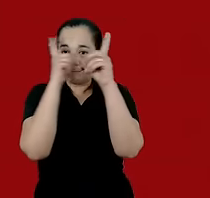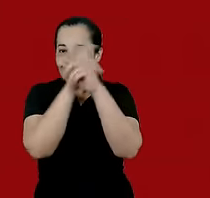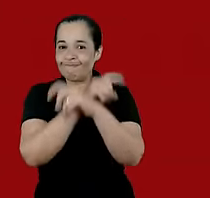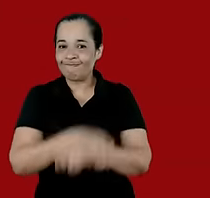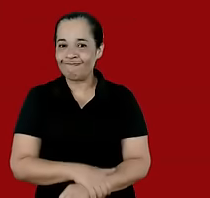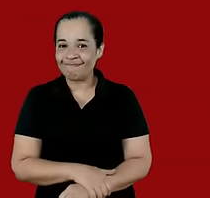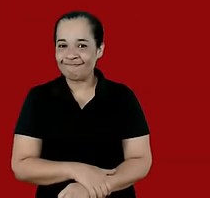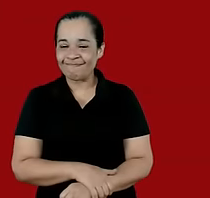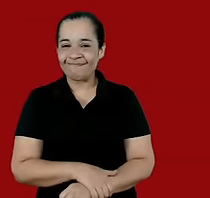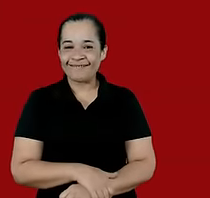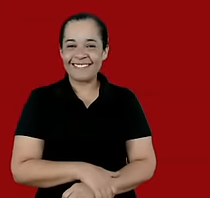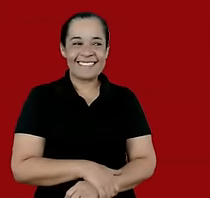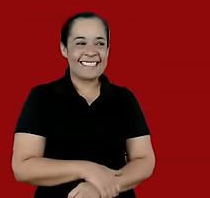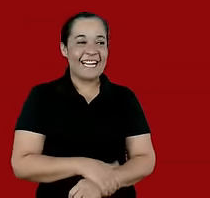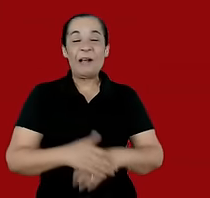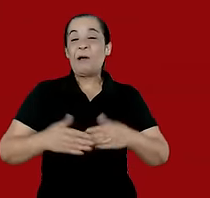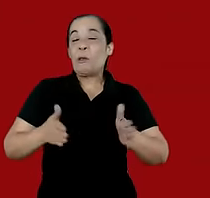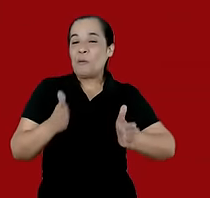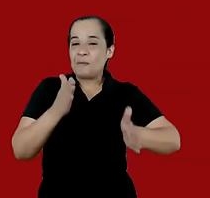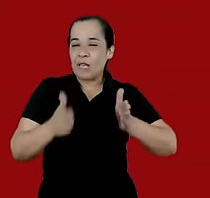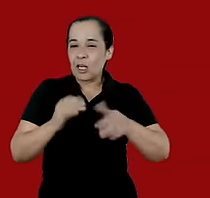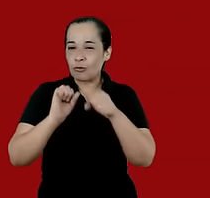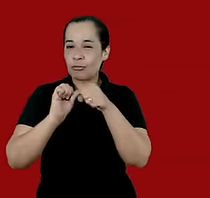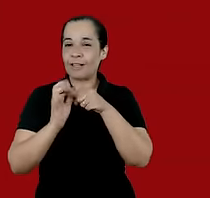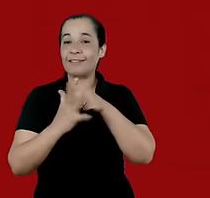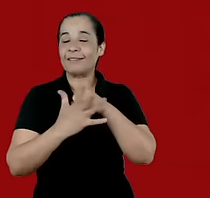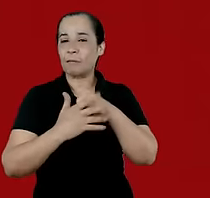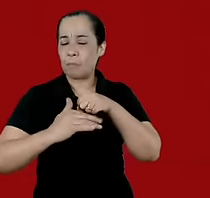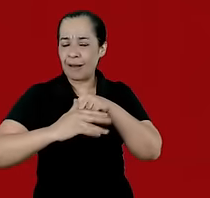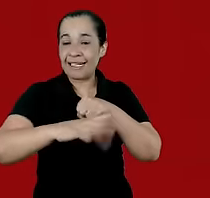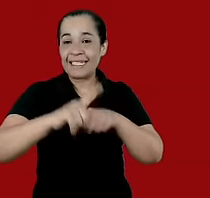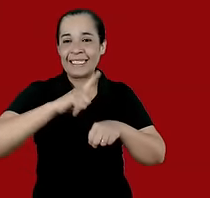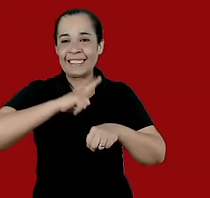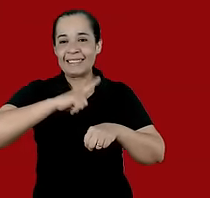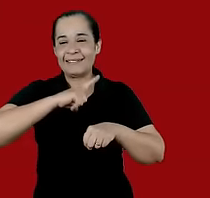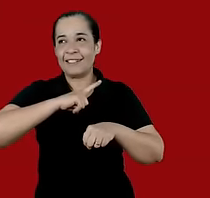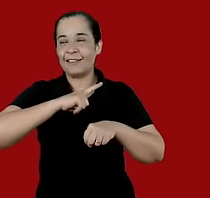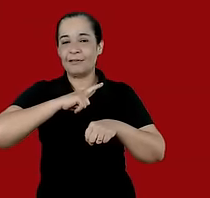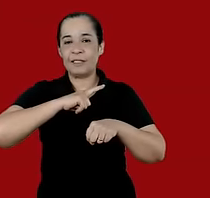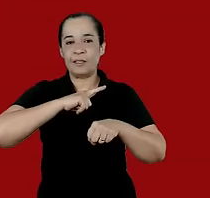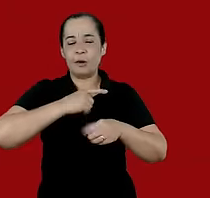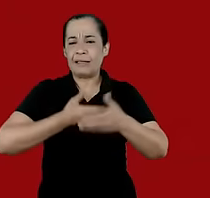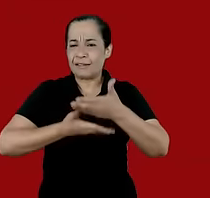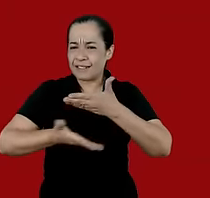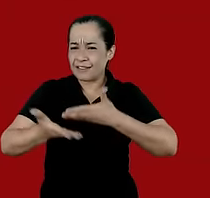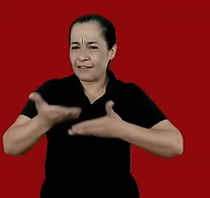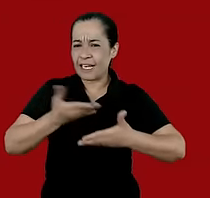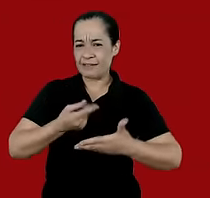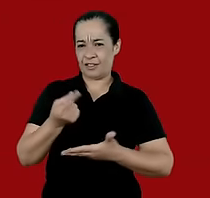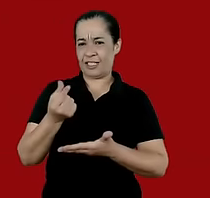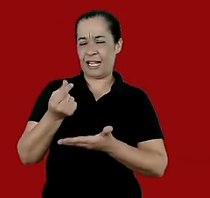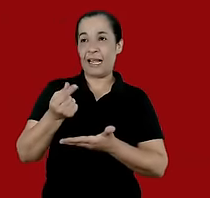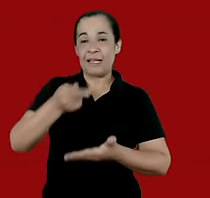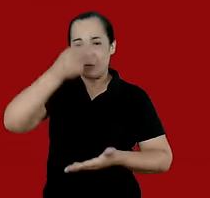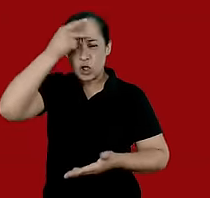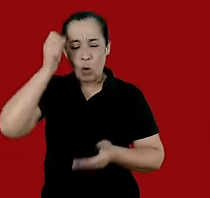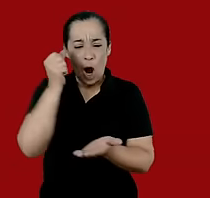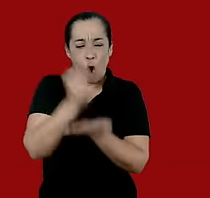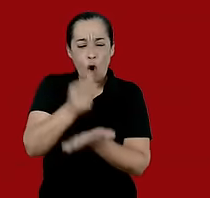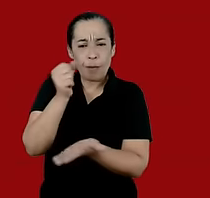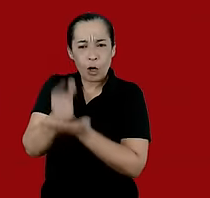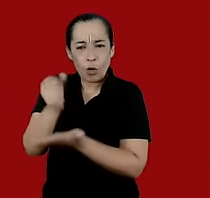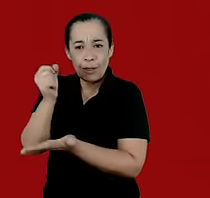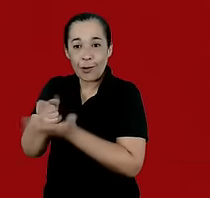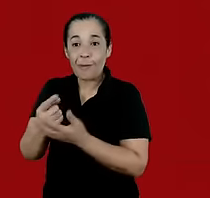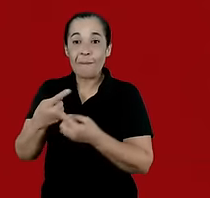que durante a pandemia teve uma transferência muito grande de renda para as pessoas né e elas estavam consumindo muito mas que essa poupança tinha